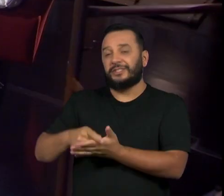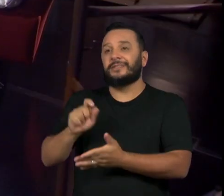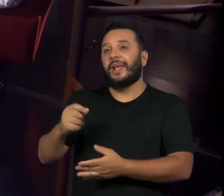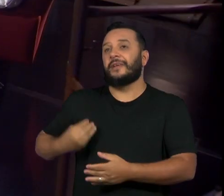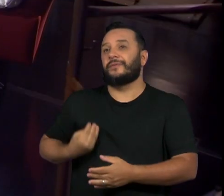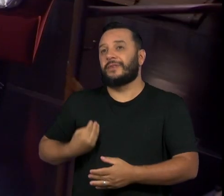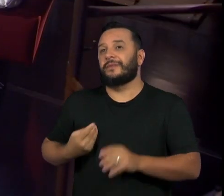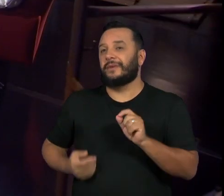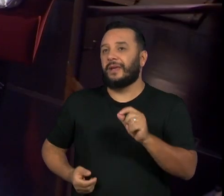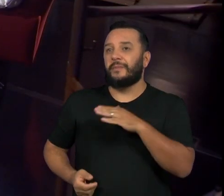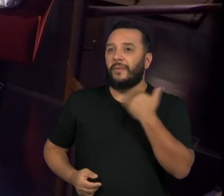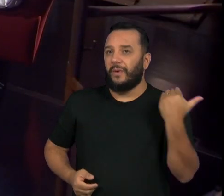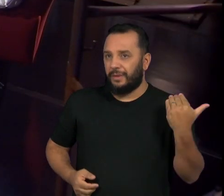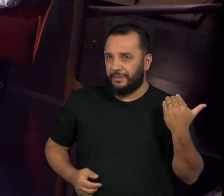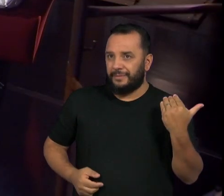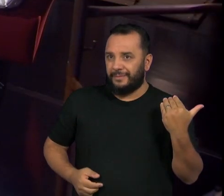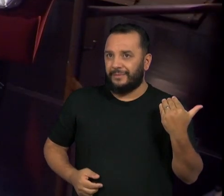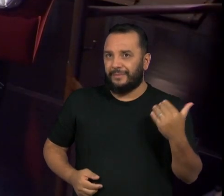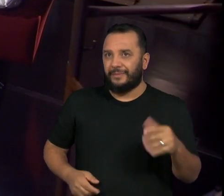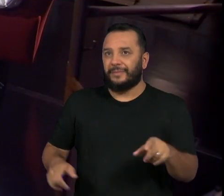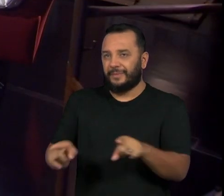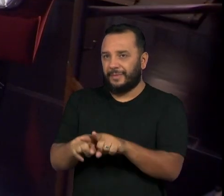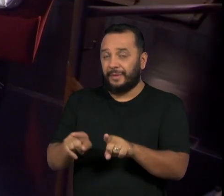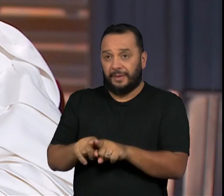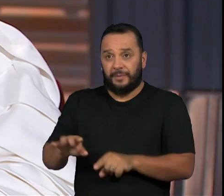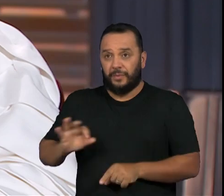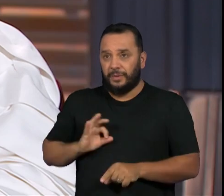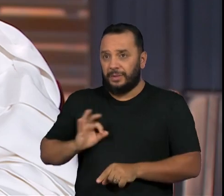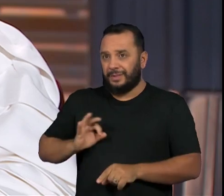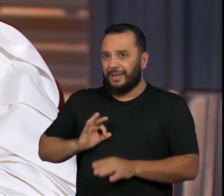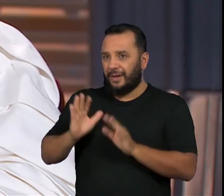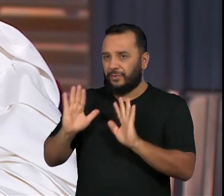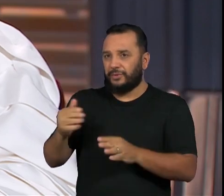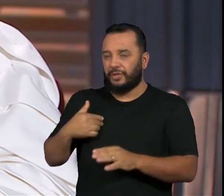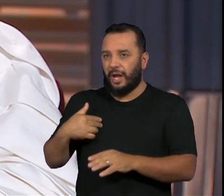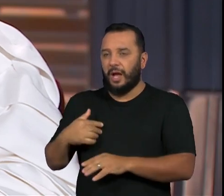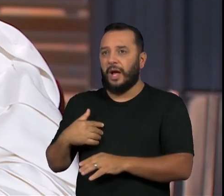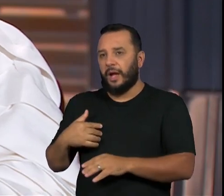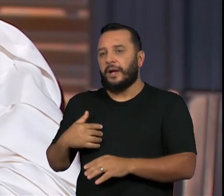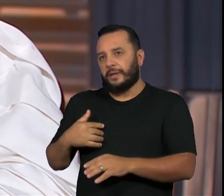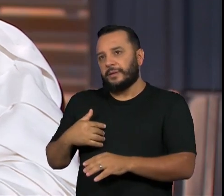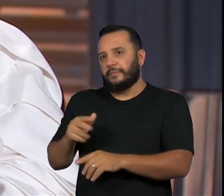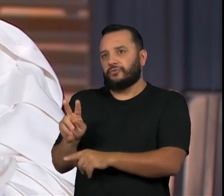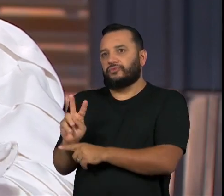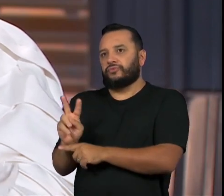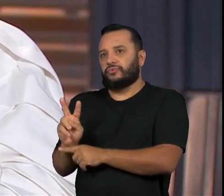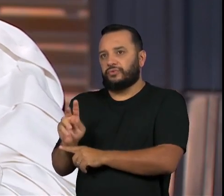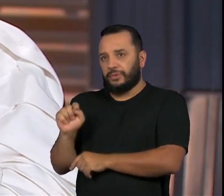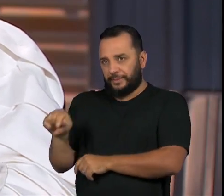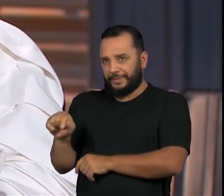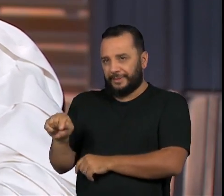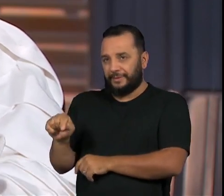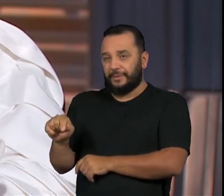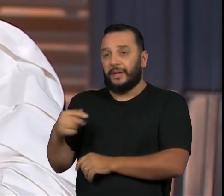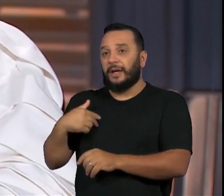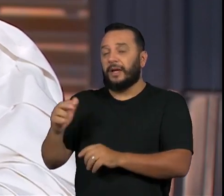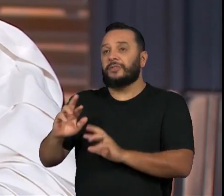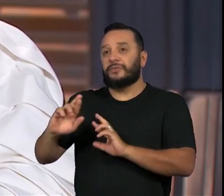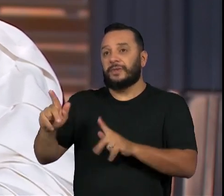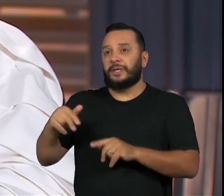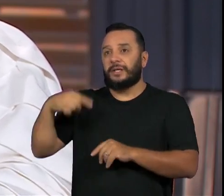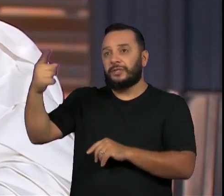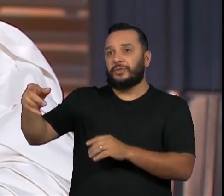A maneira como eu sou parada numa abordagem policial é completamente diferente do carro que está à frente com um grupo de